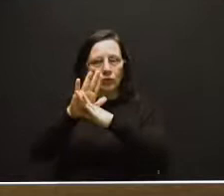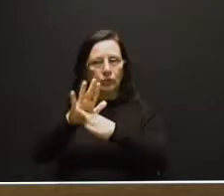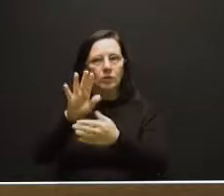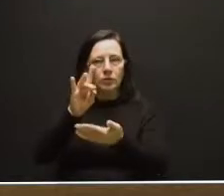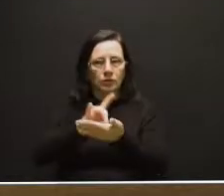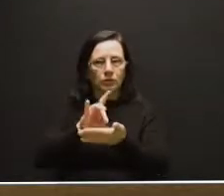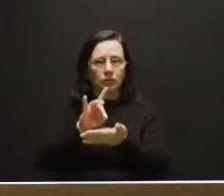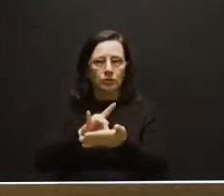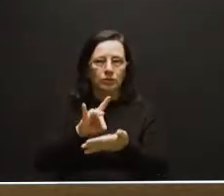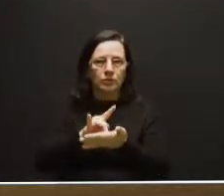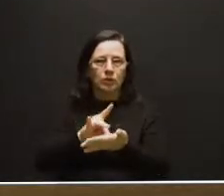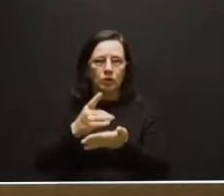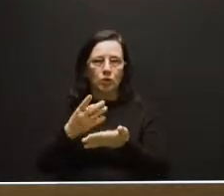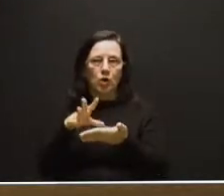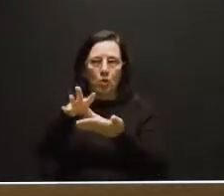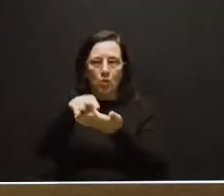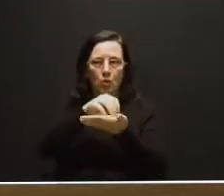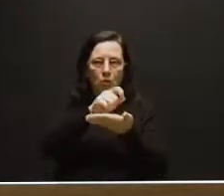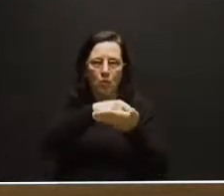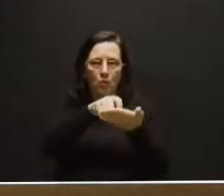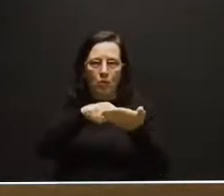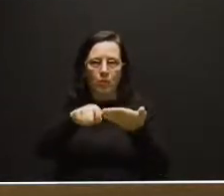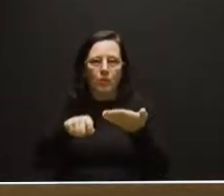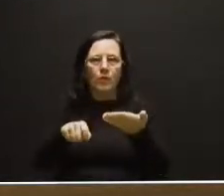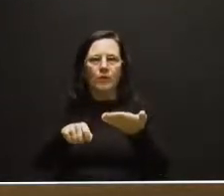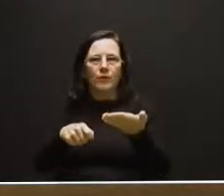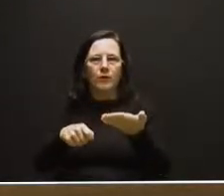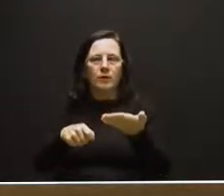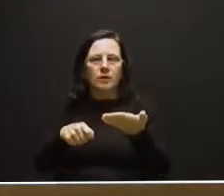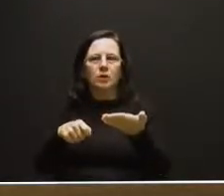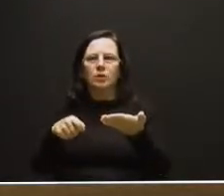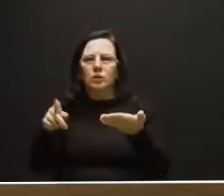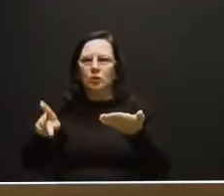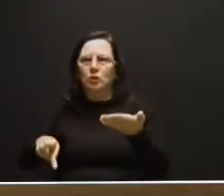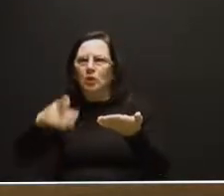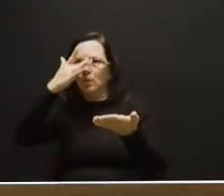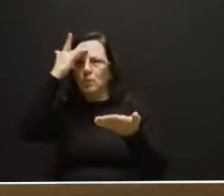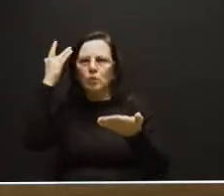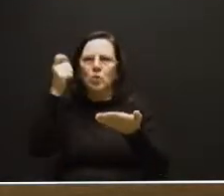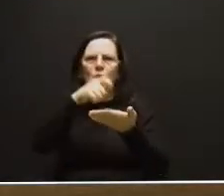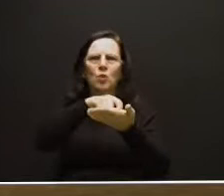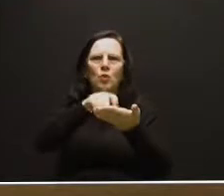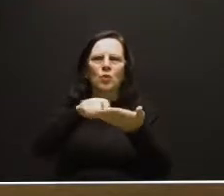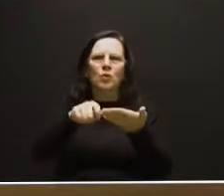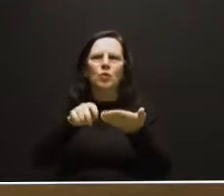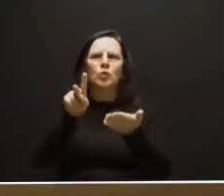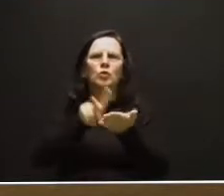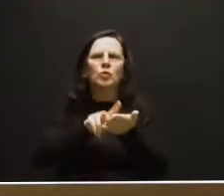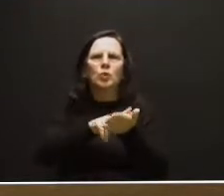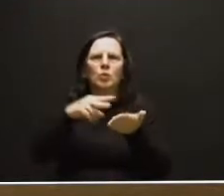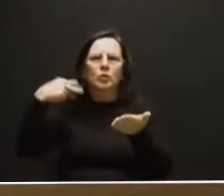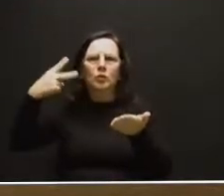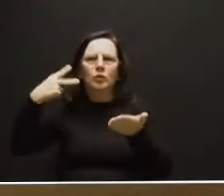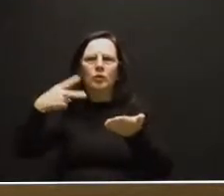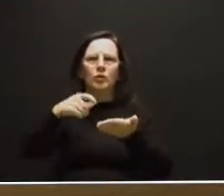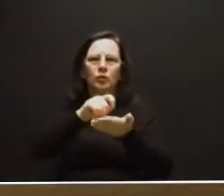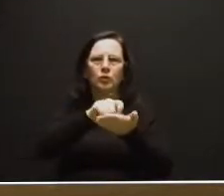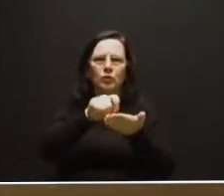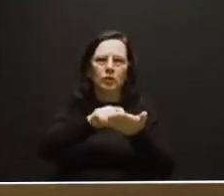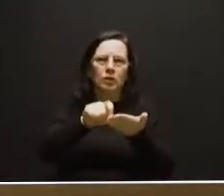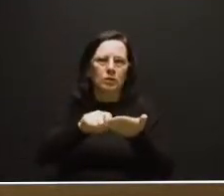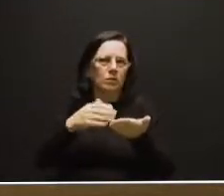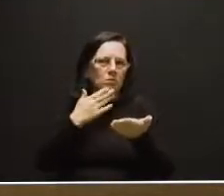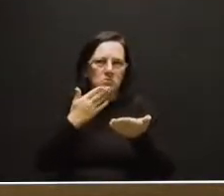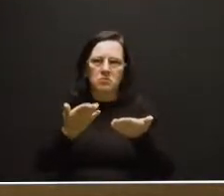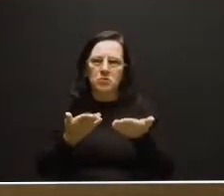municipalidade seja um ofício do município do munícipe ou seja o ofício é dos próprios vereadores aqui dessa cidade